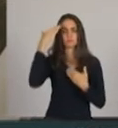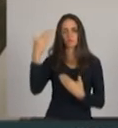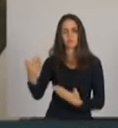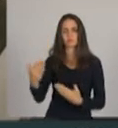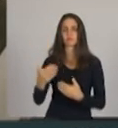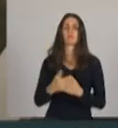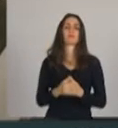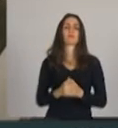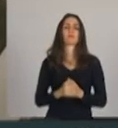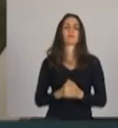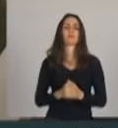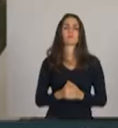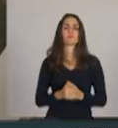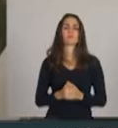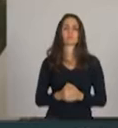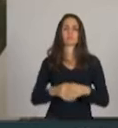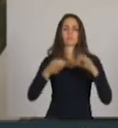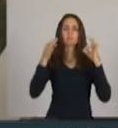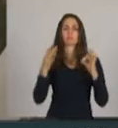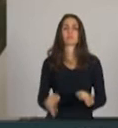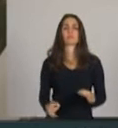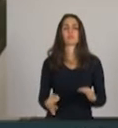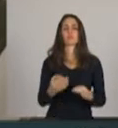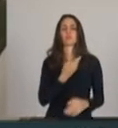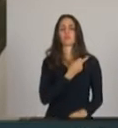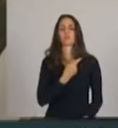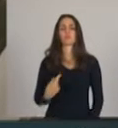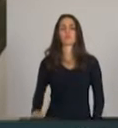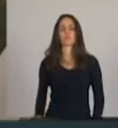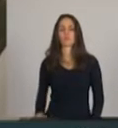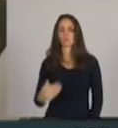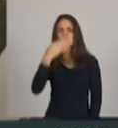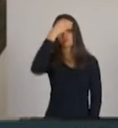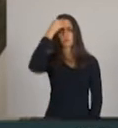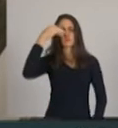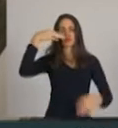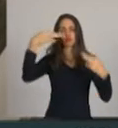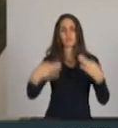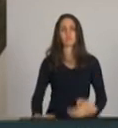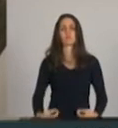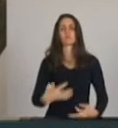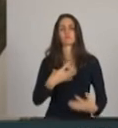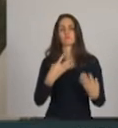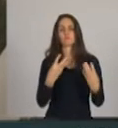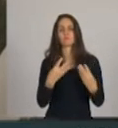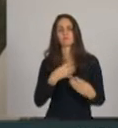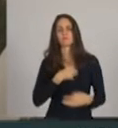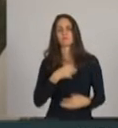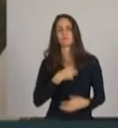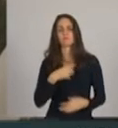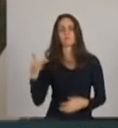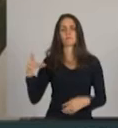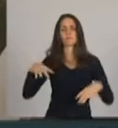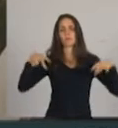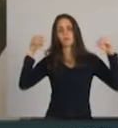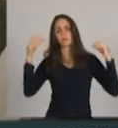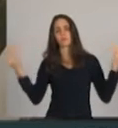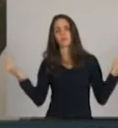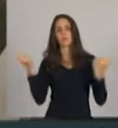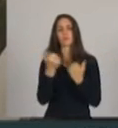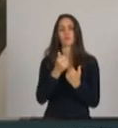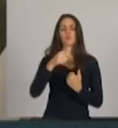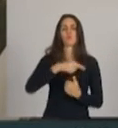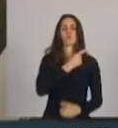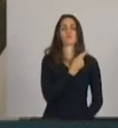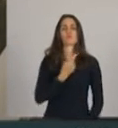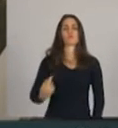agradeço e tenho certeza que o governador Renato, que é um cara sensível, um cara lá de Castelo, que hoje é governador do